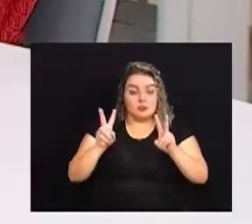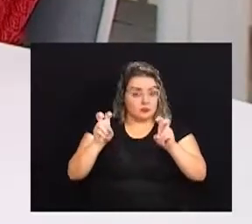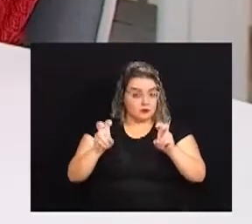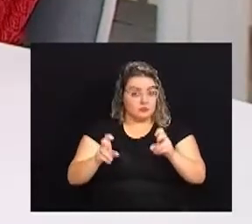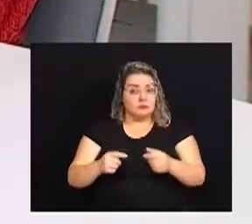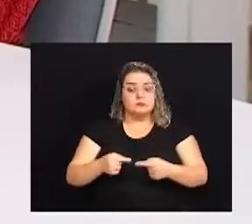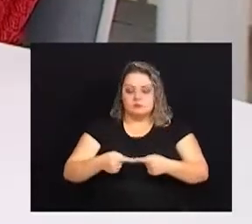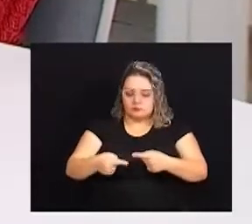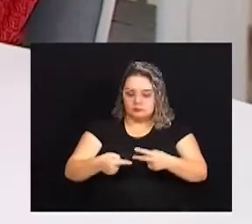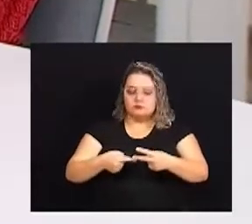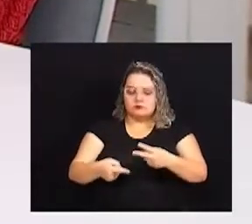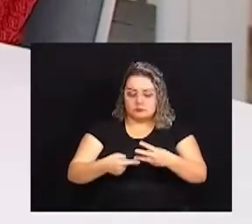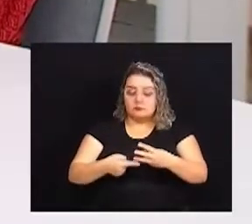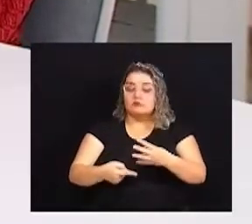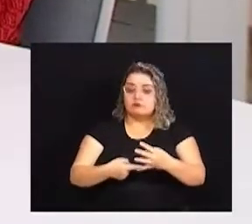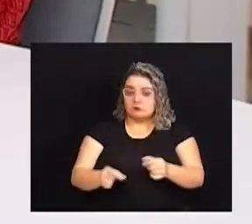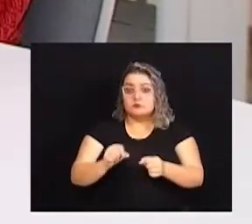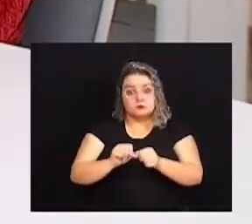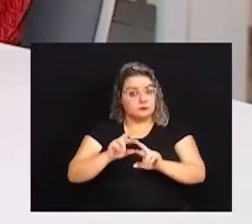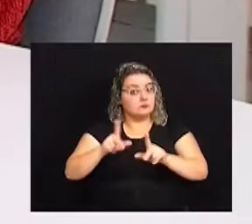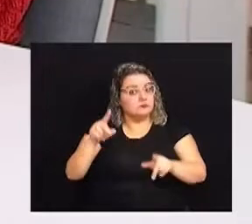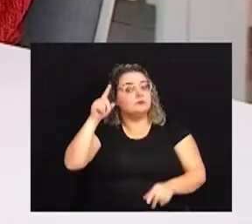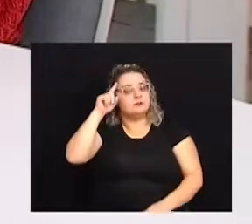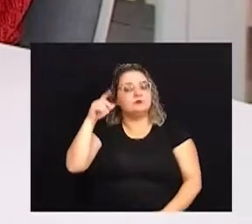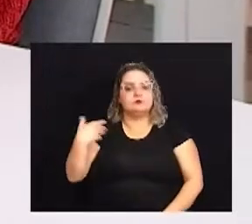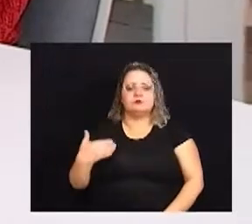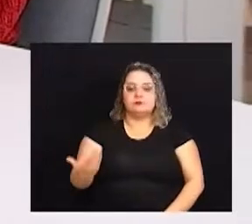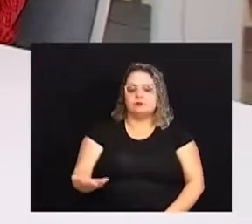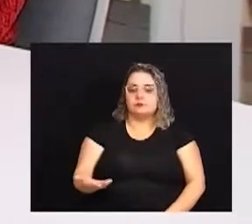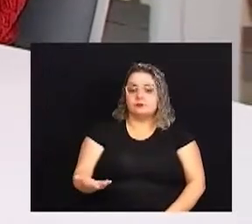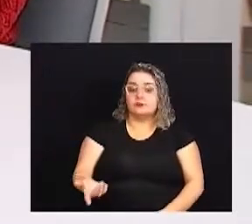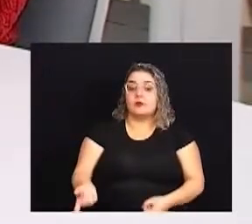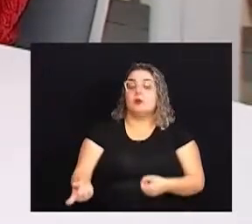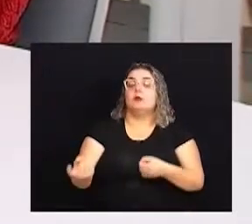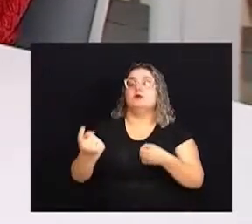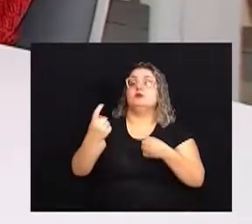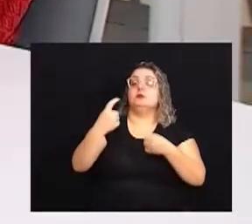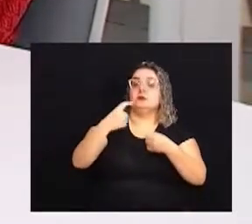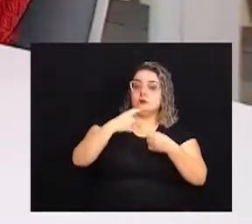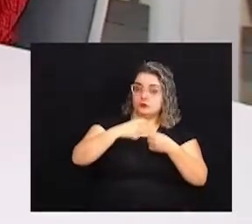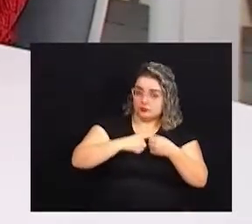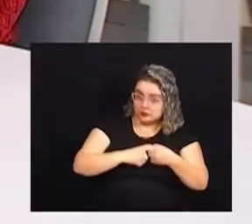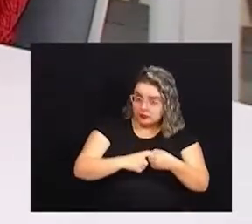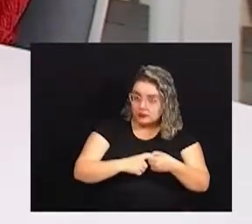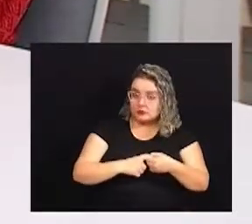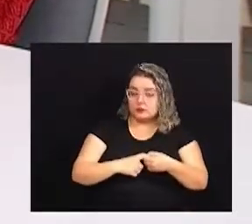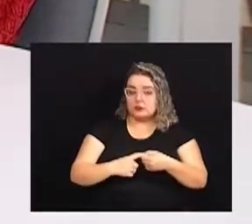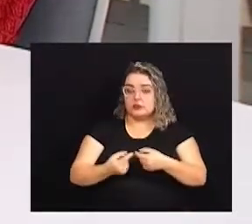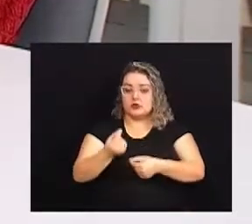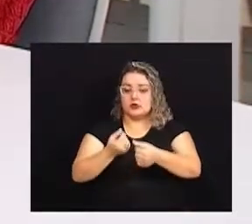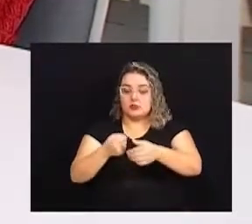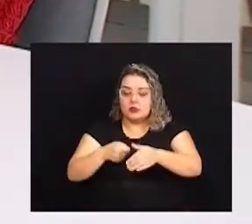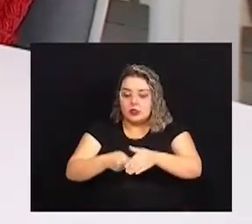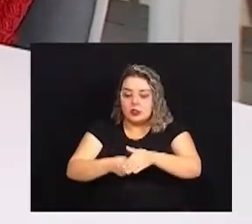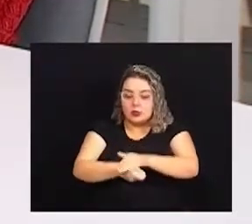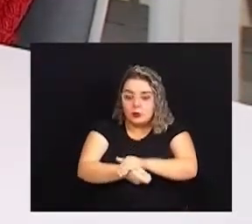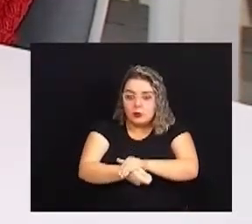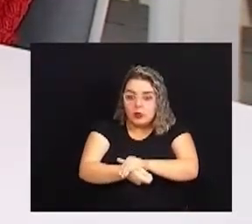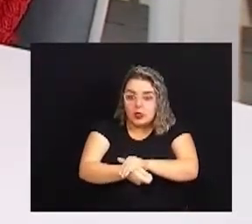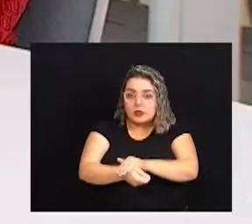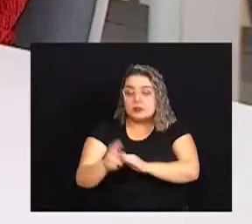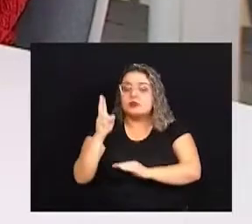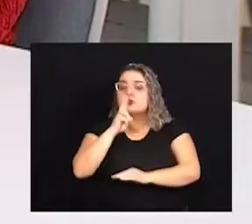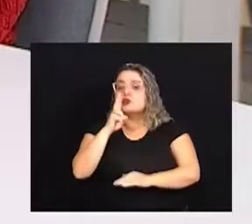que a gente traz aqui toda semana faça uma diferença aí no seu dia a dia. Mas voltando à questão da reserva de